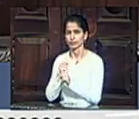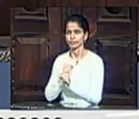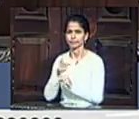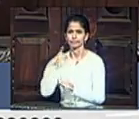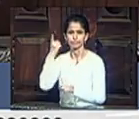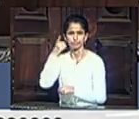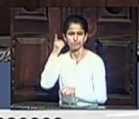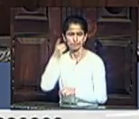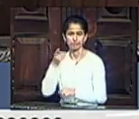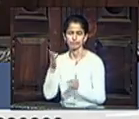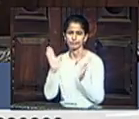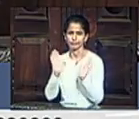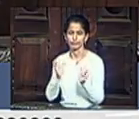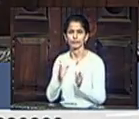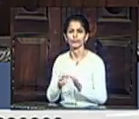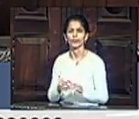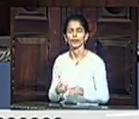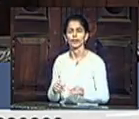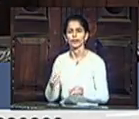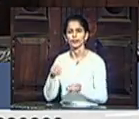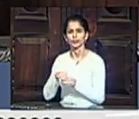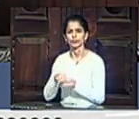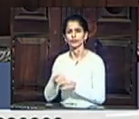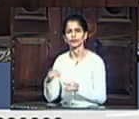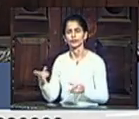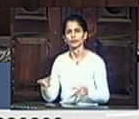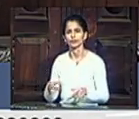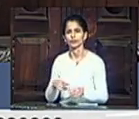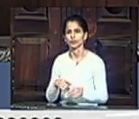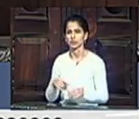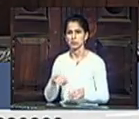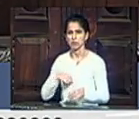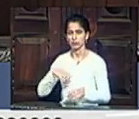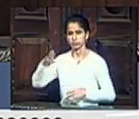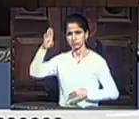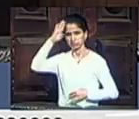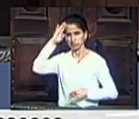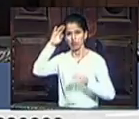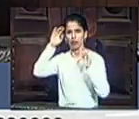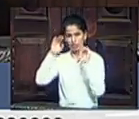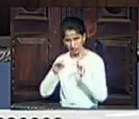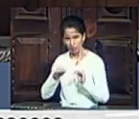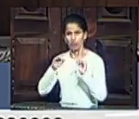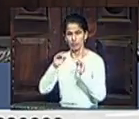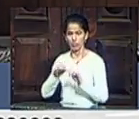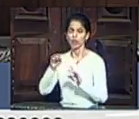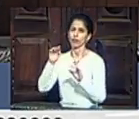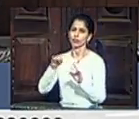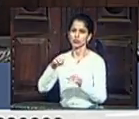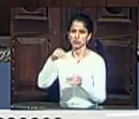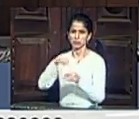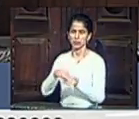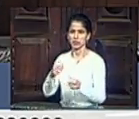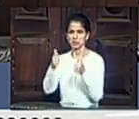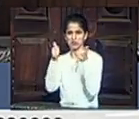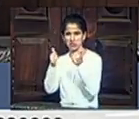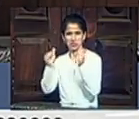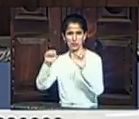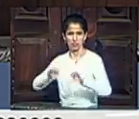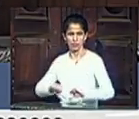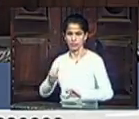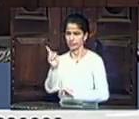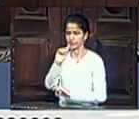sempre com votação crescente, para ser soldadinho de governo, votar sim, votar não. Vim aqui